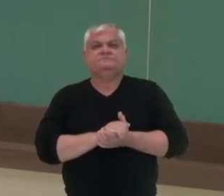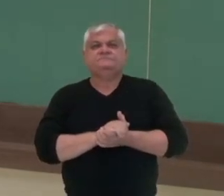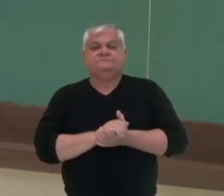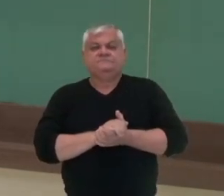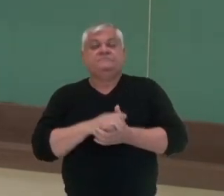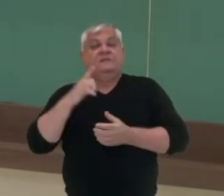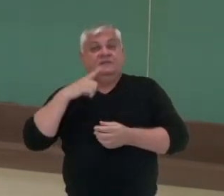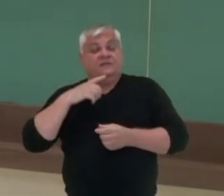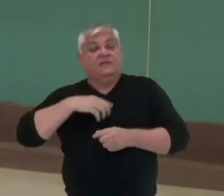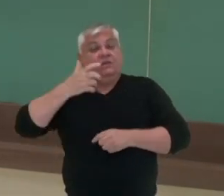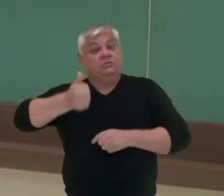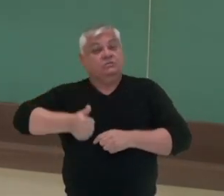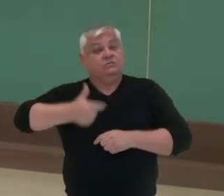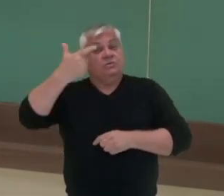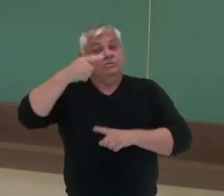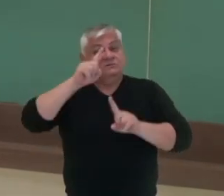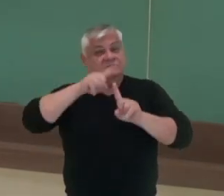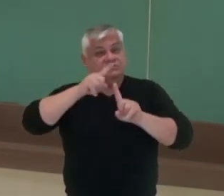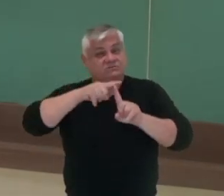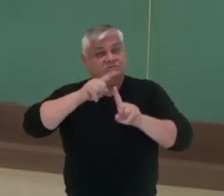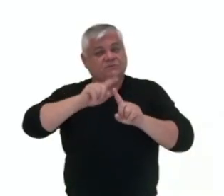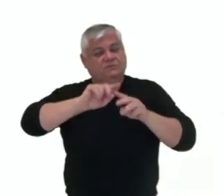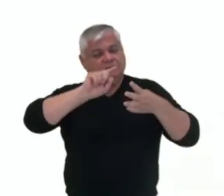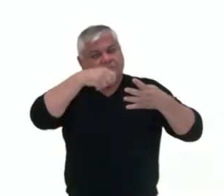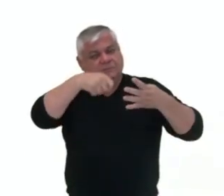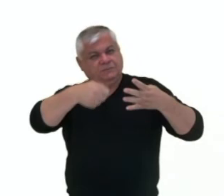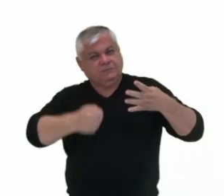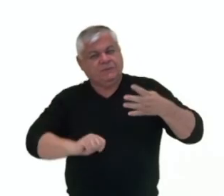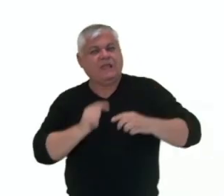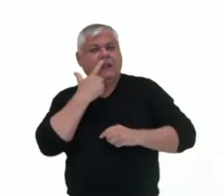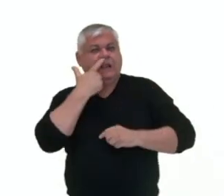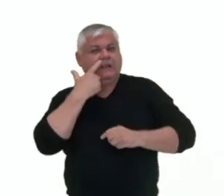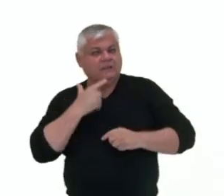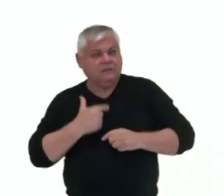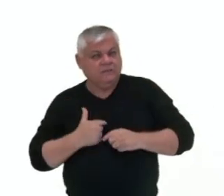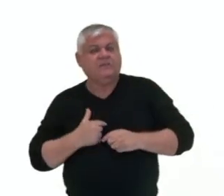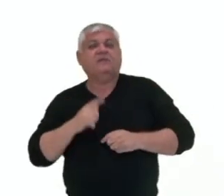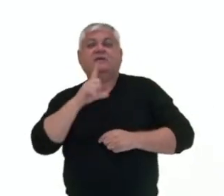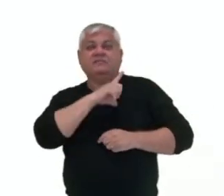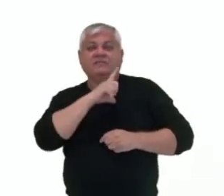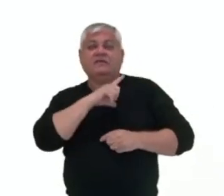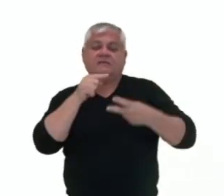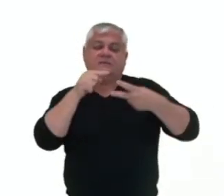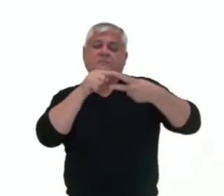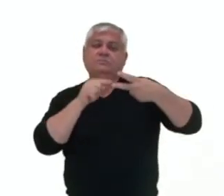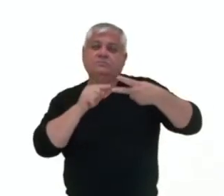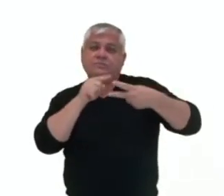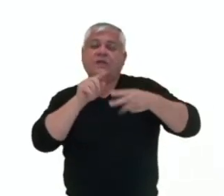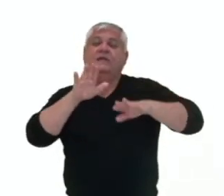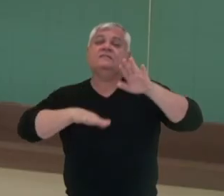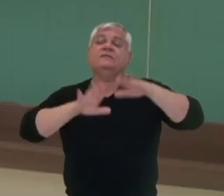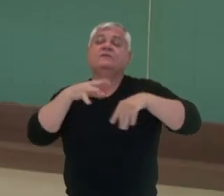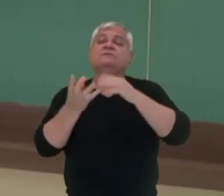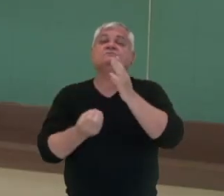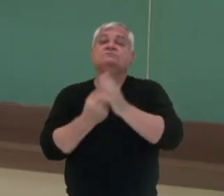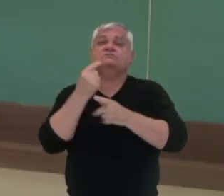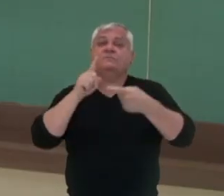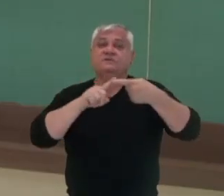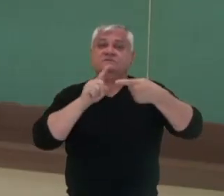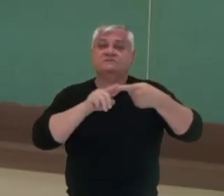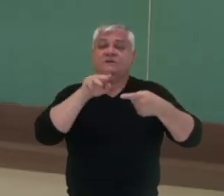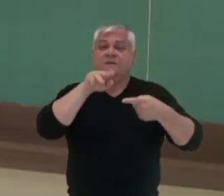Existem mais de 12 tipos de leucemia e elas vão ser classificadas de acordo com a origem dela. Então, pode